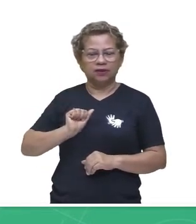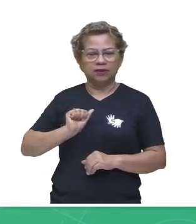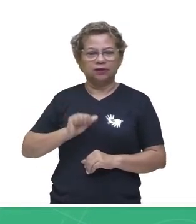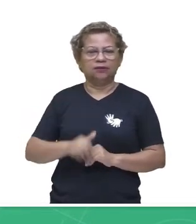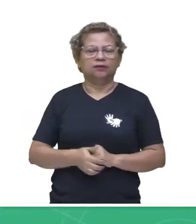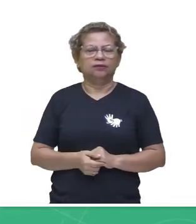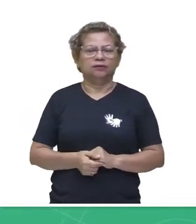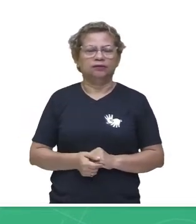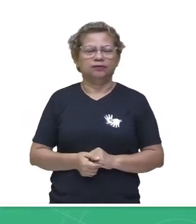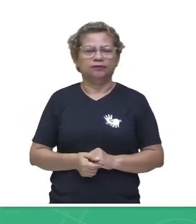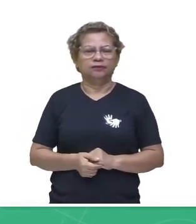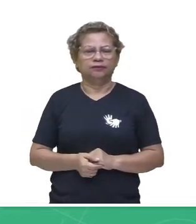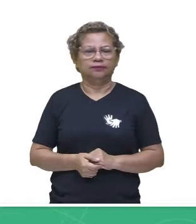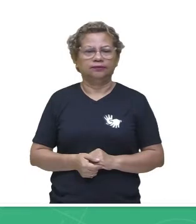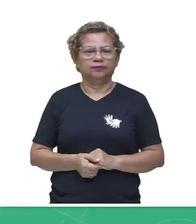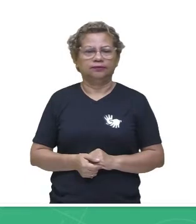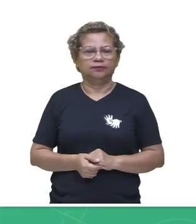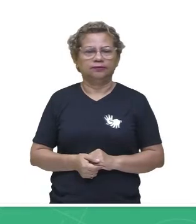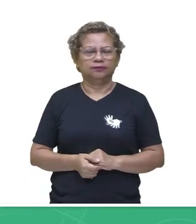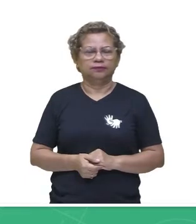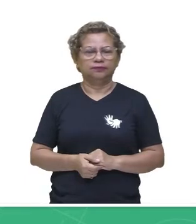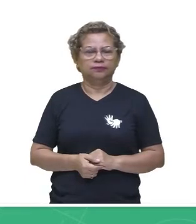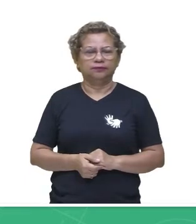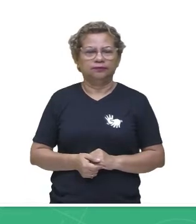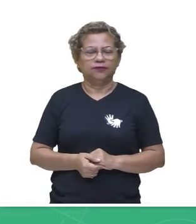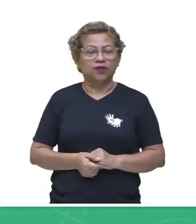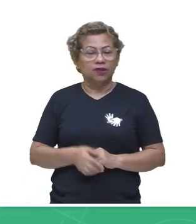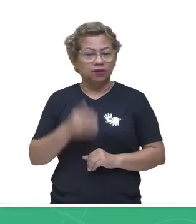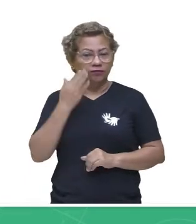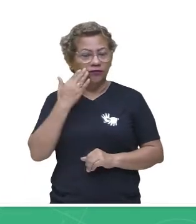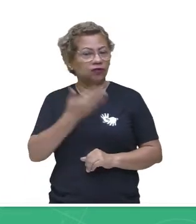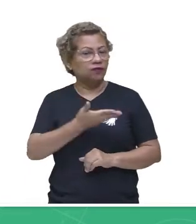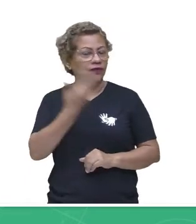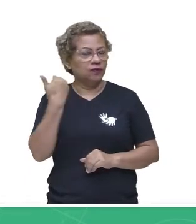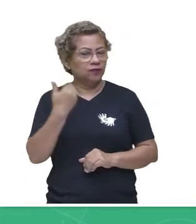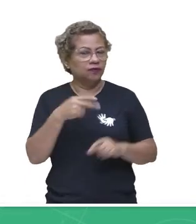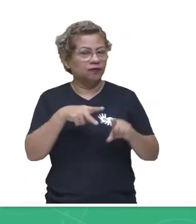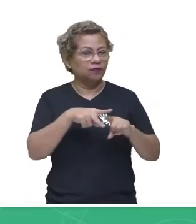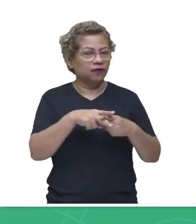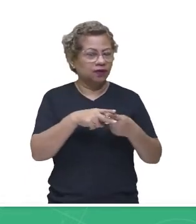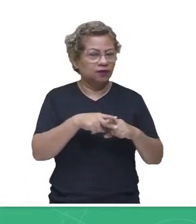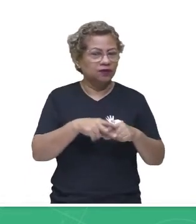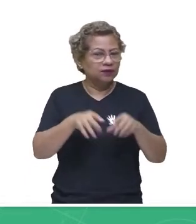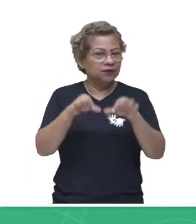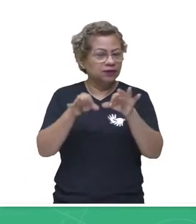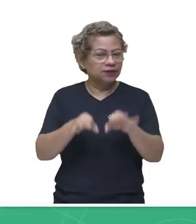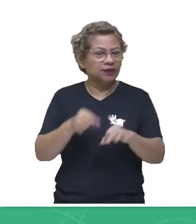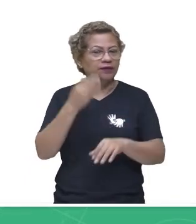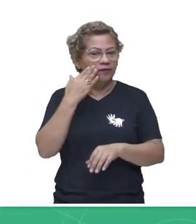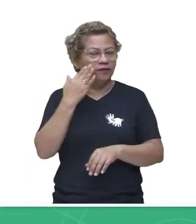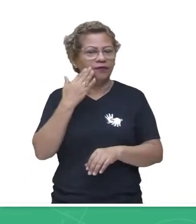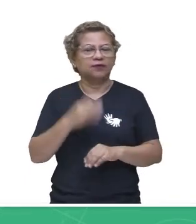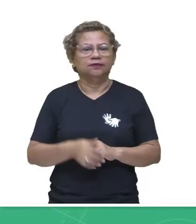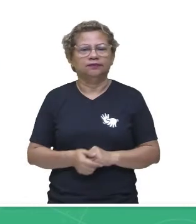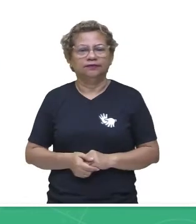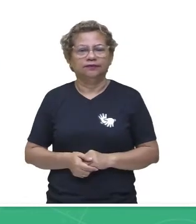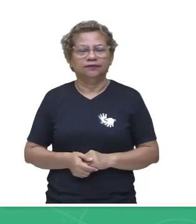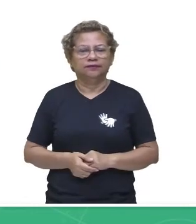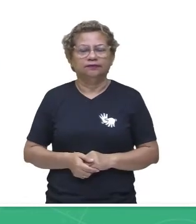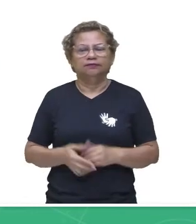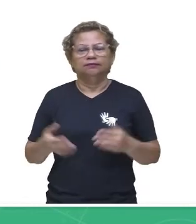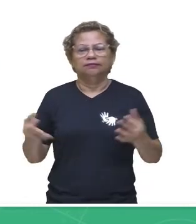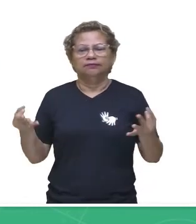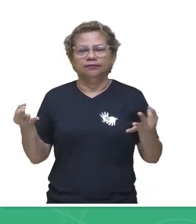a alternativa letra A. Então, a gente vai verificar que sim, a letra A é a resposta correta,